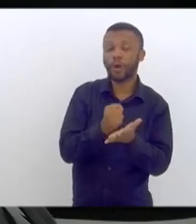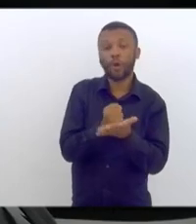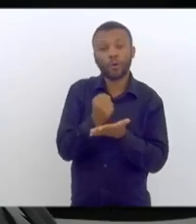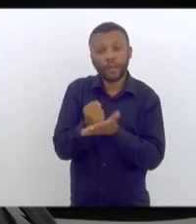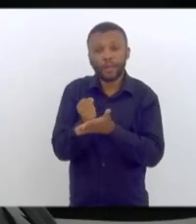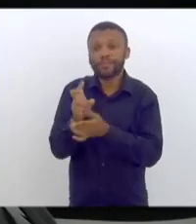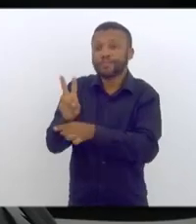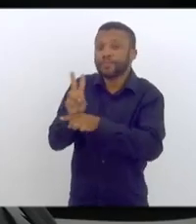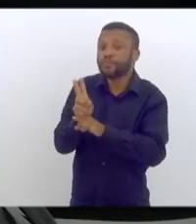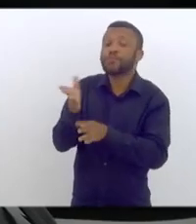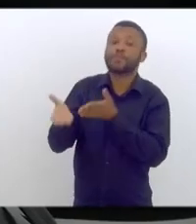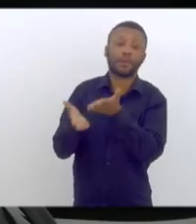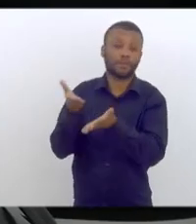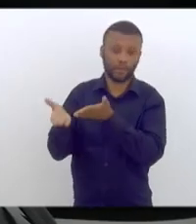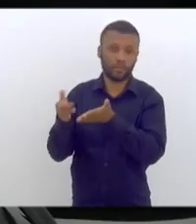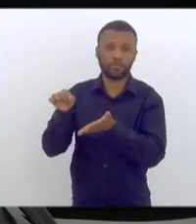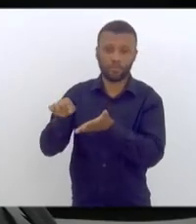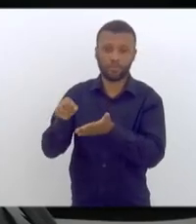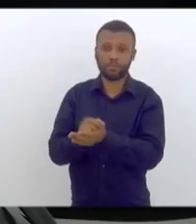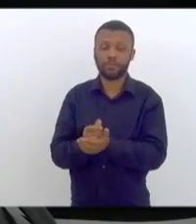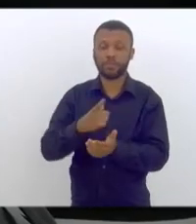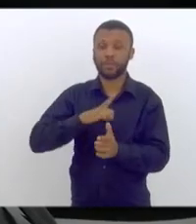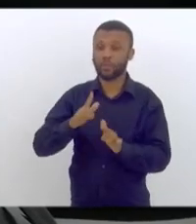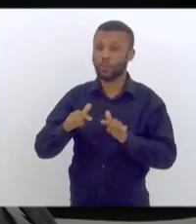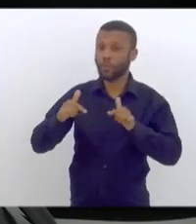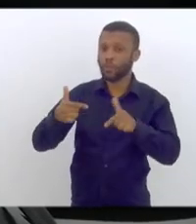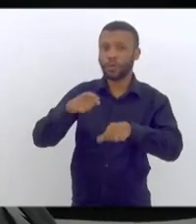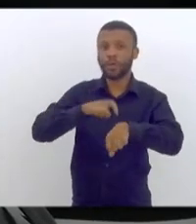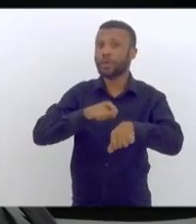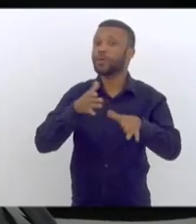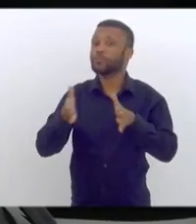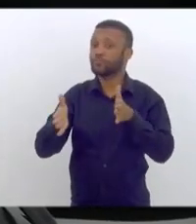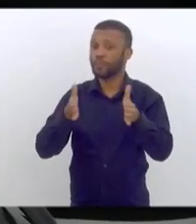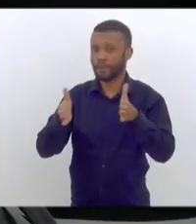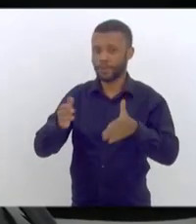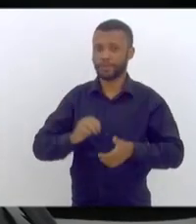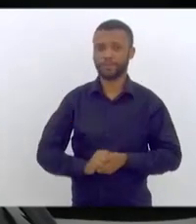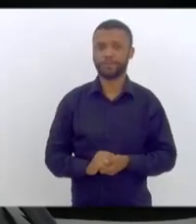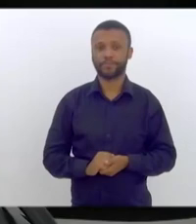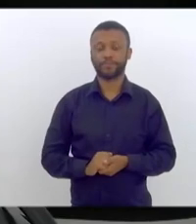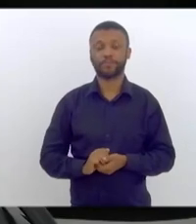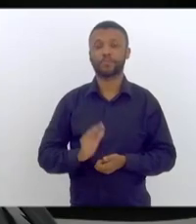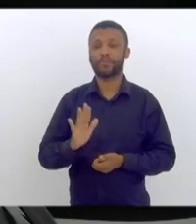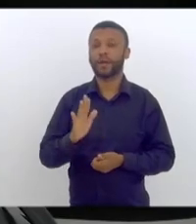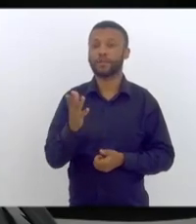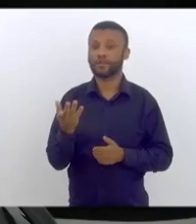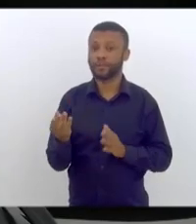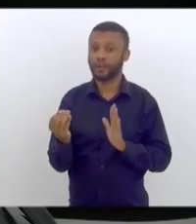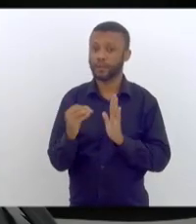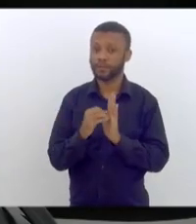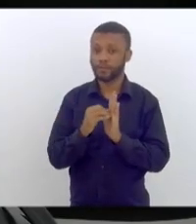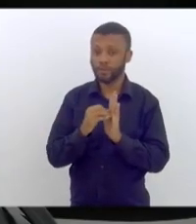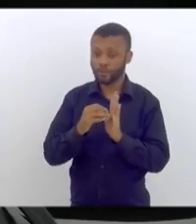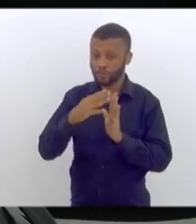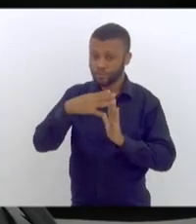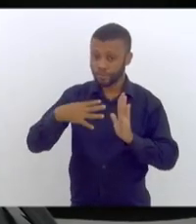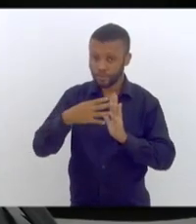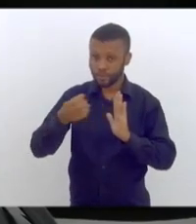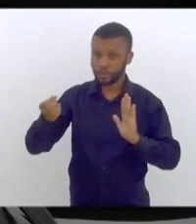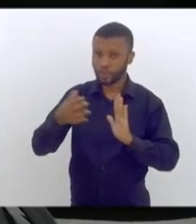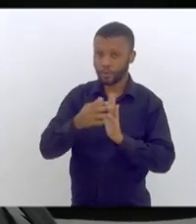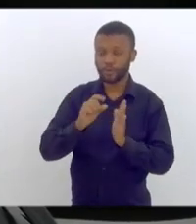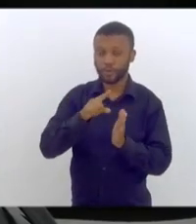os produtos que são sendo estão sendo operacionalizados à época normalmente com a inclusão de um novo programa a gente faz um termo de adesão